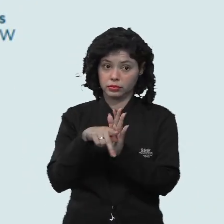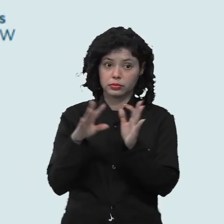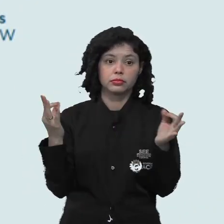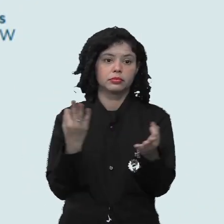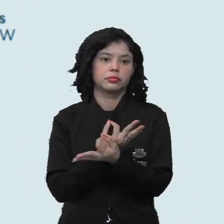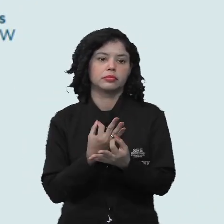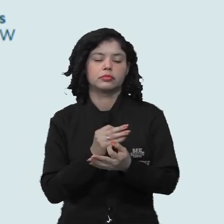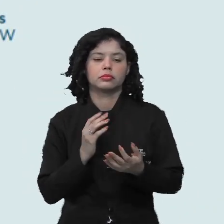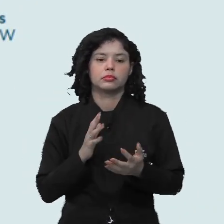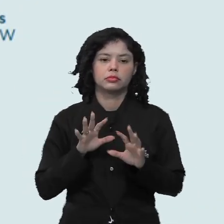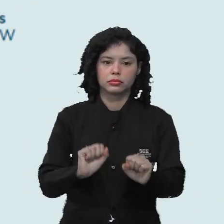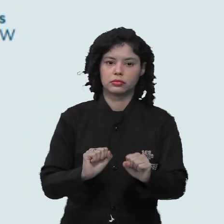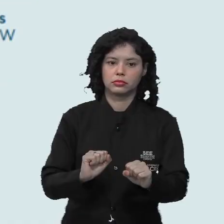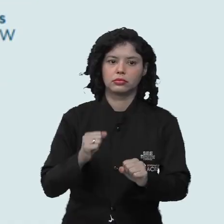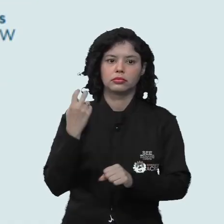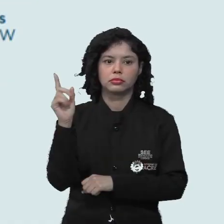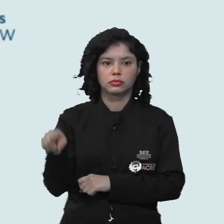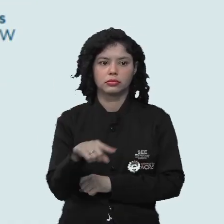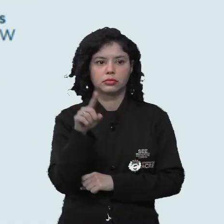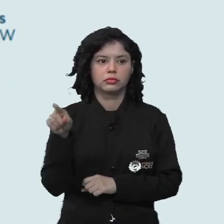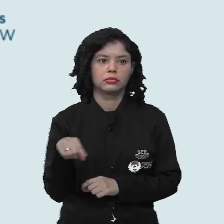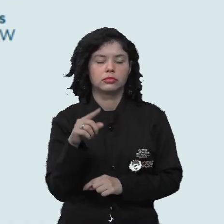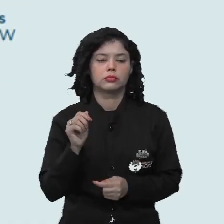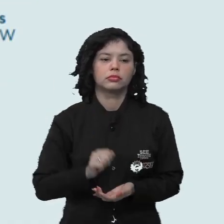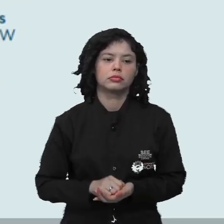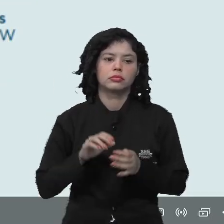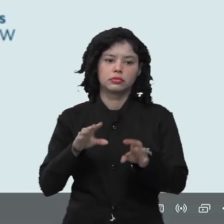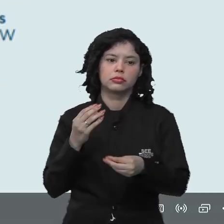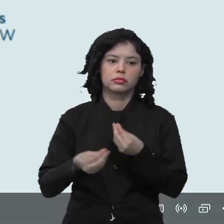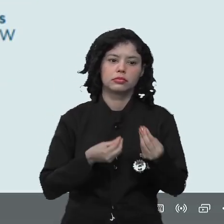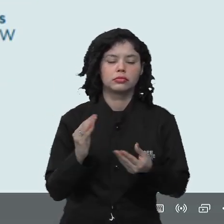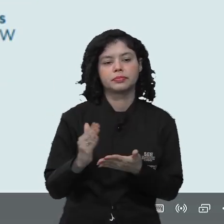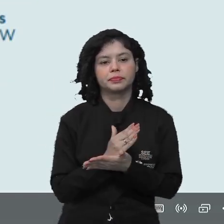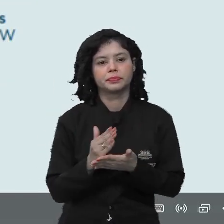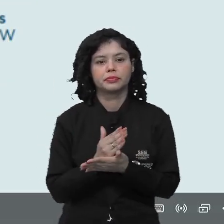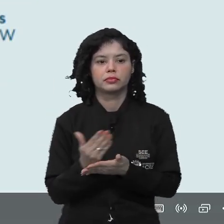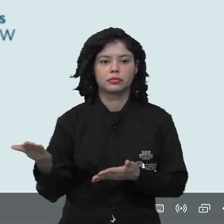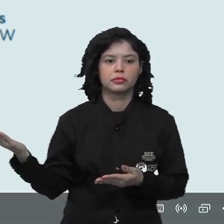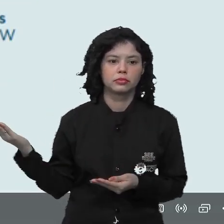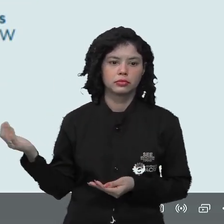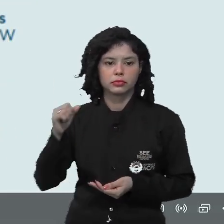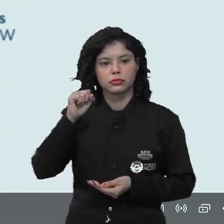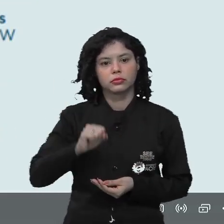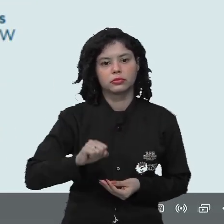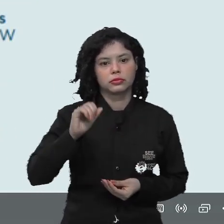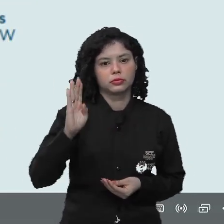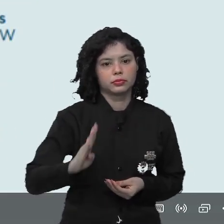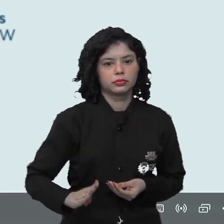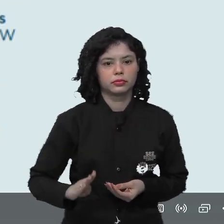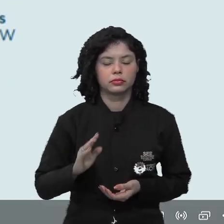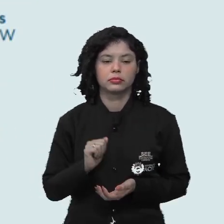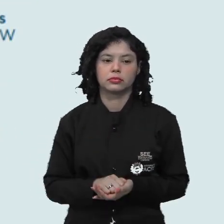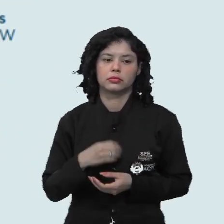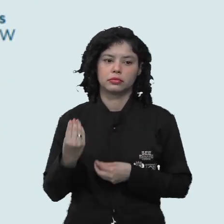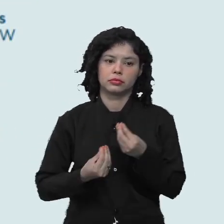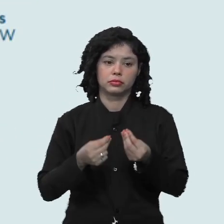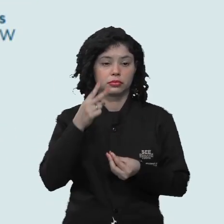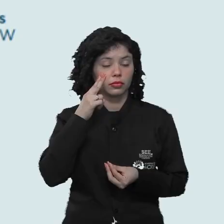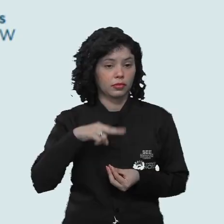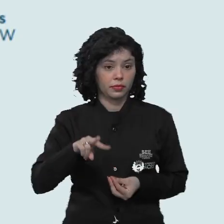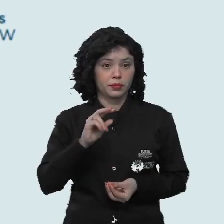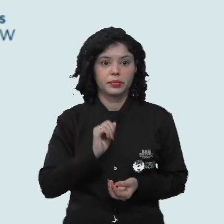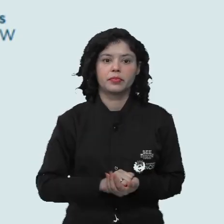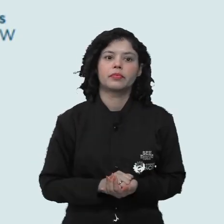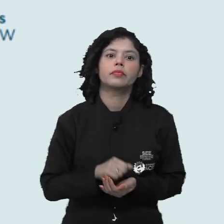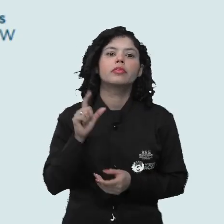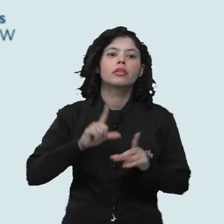perfeito para a captação de energia eólica. Assim também como temos alguns aqui no sul do Brasil. E como a gente pode ver, né,